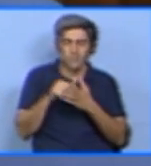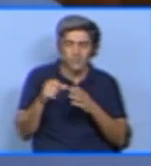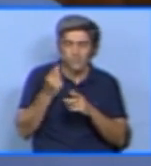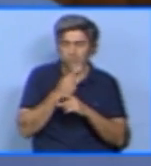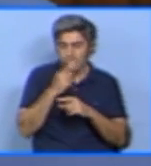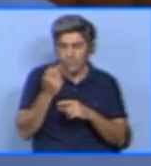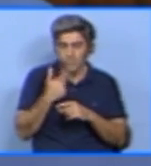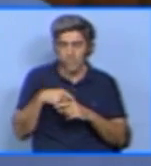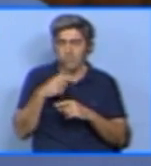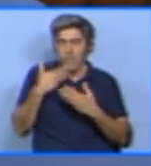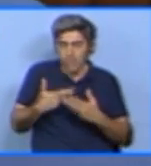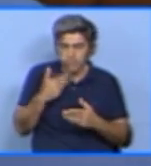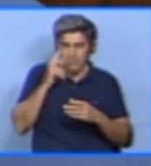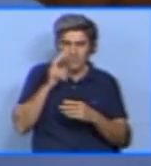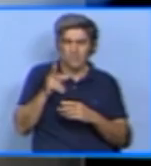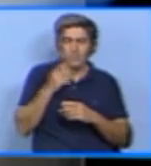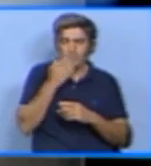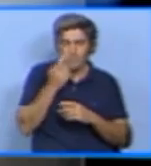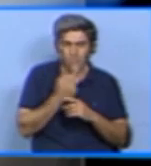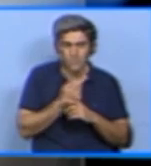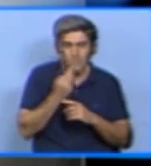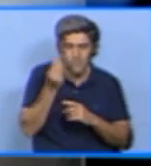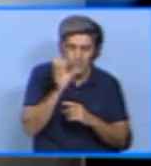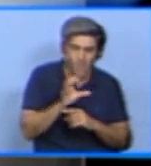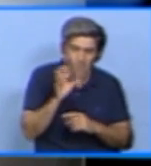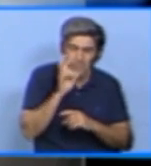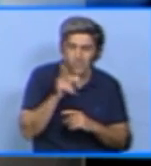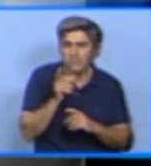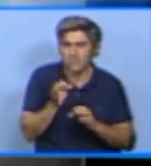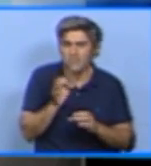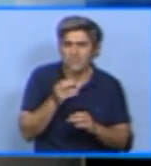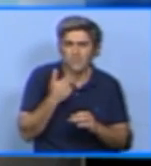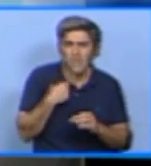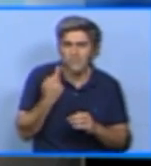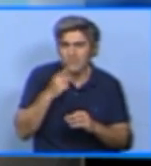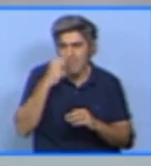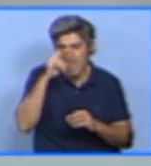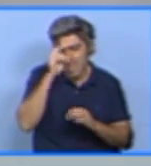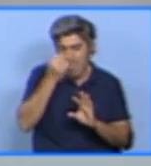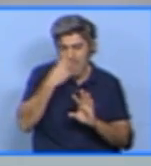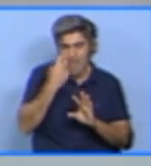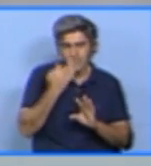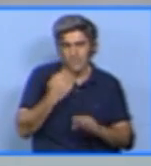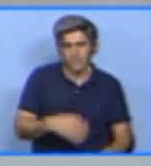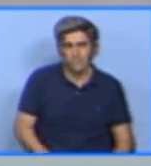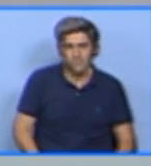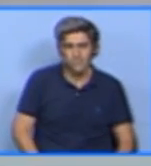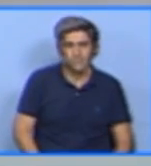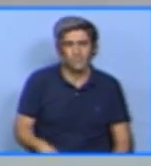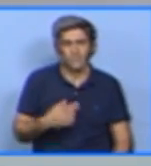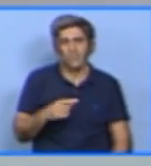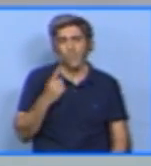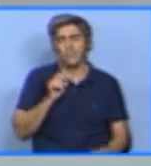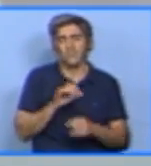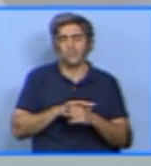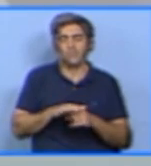mas vamos atrás do bem imediato, do fruto do belo aspecto. E então deixamos-nos enganar. E, portanto... Há uma circunstância que